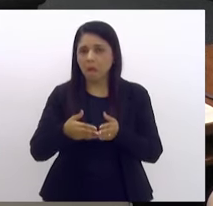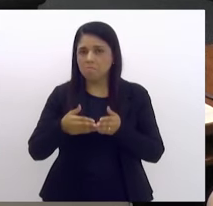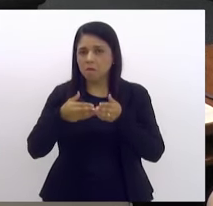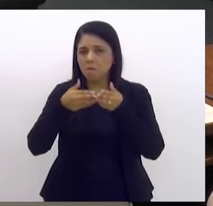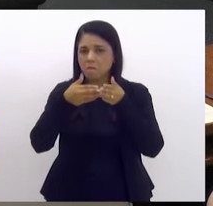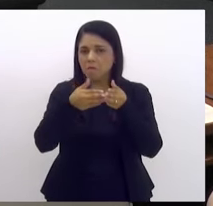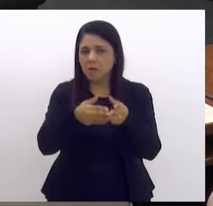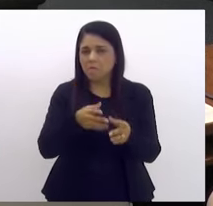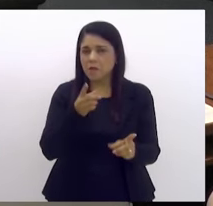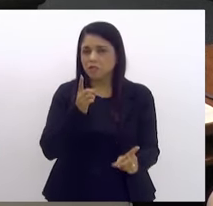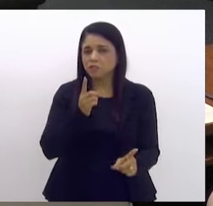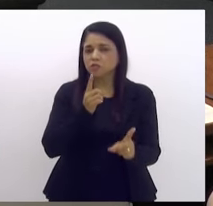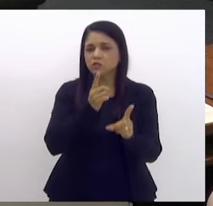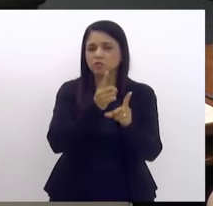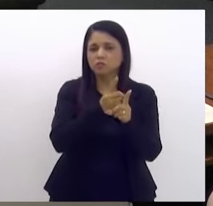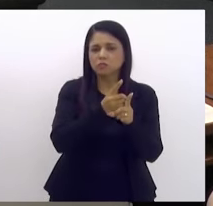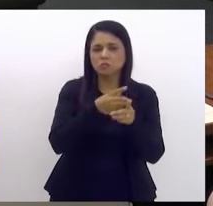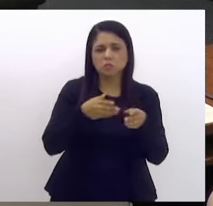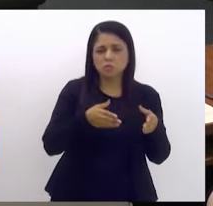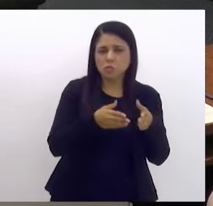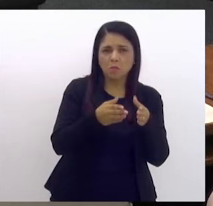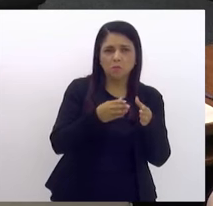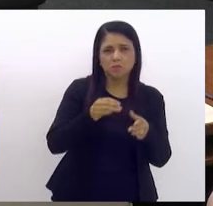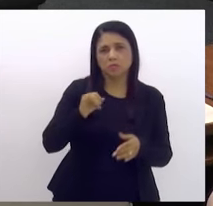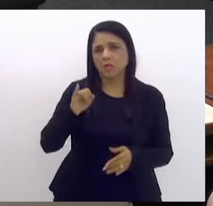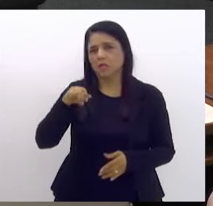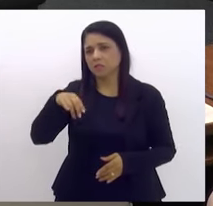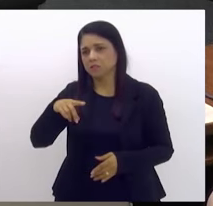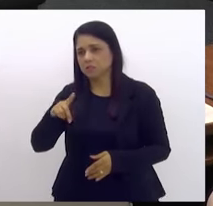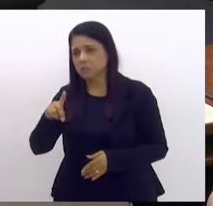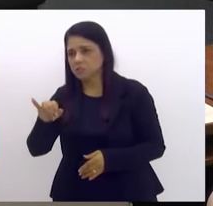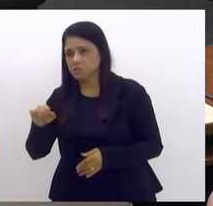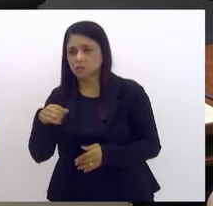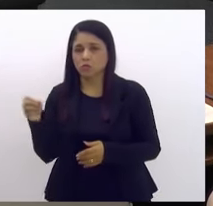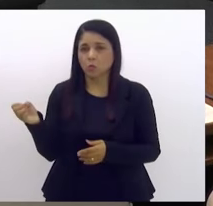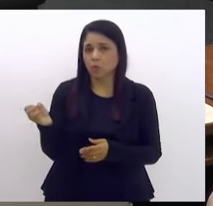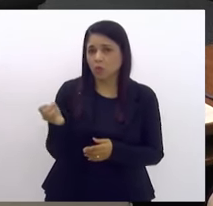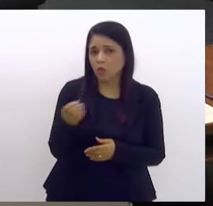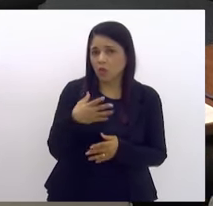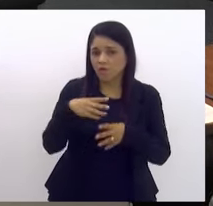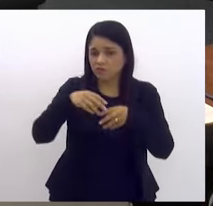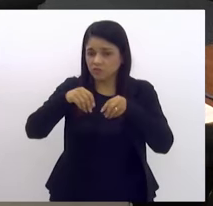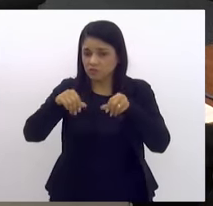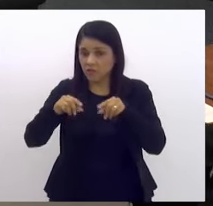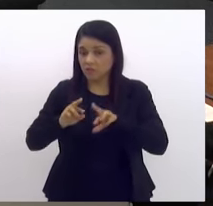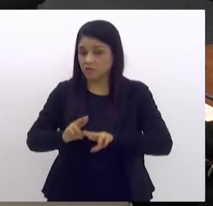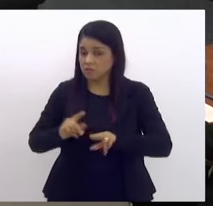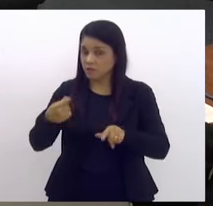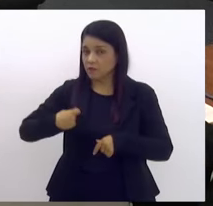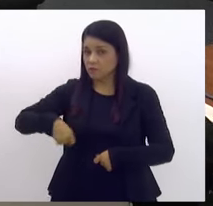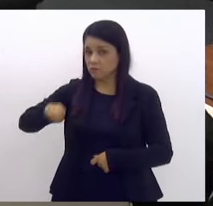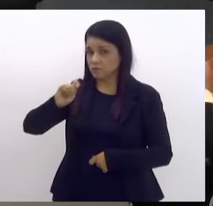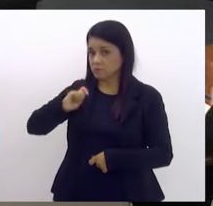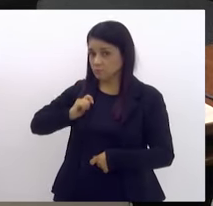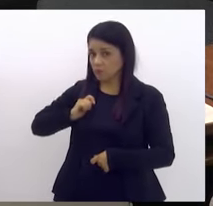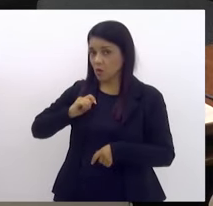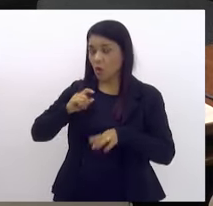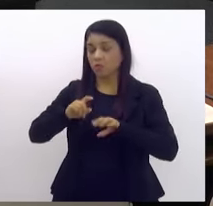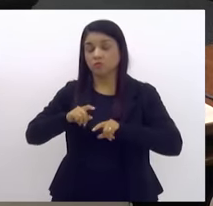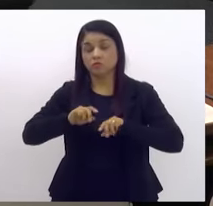para descobrir fossem os caminhos das Índias ou novas terras, diferente dos espanhóis e dos